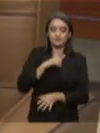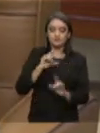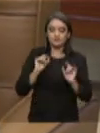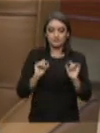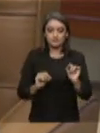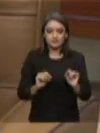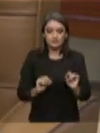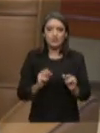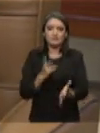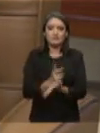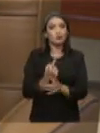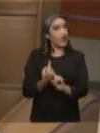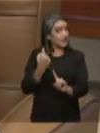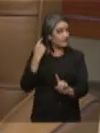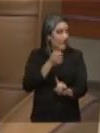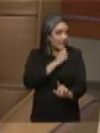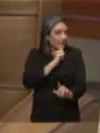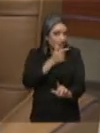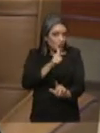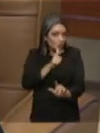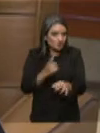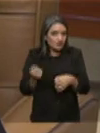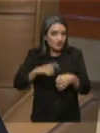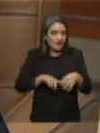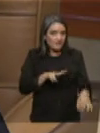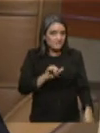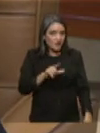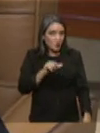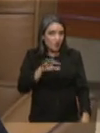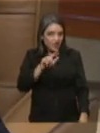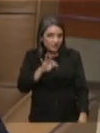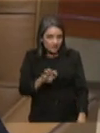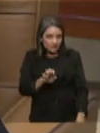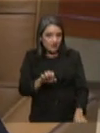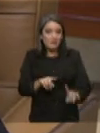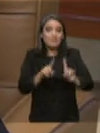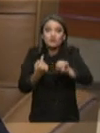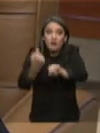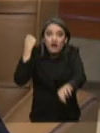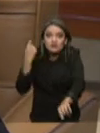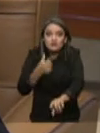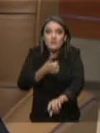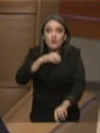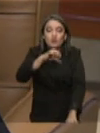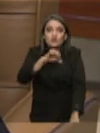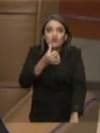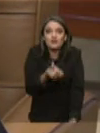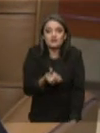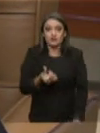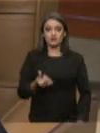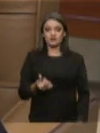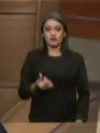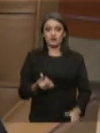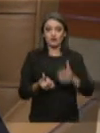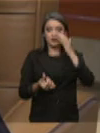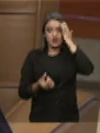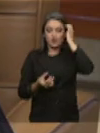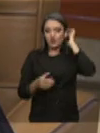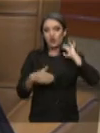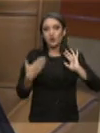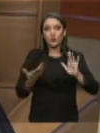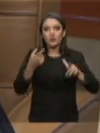o efeito vinculante, muito antes, 96, presidente. Quando a gente discutiu,